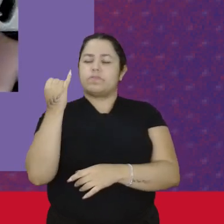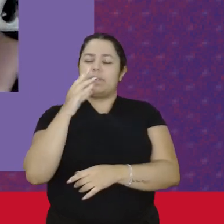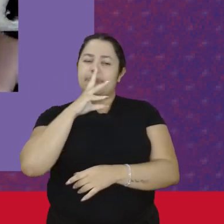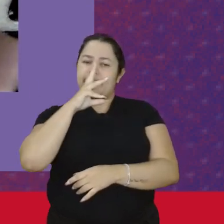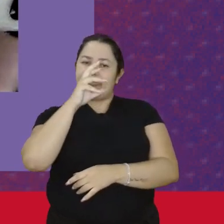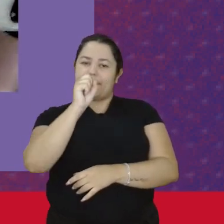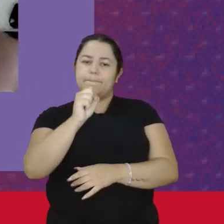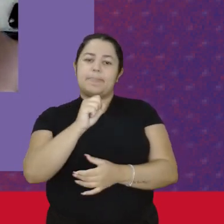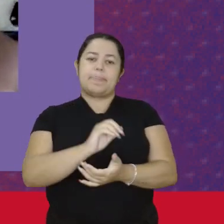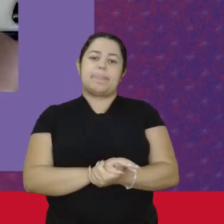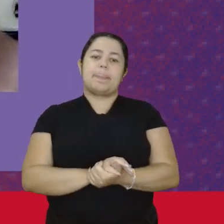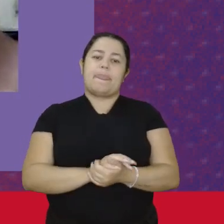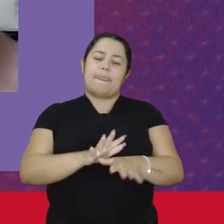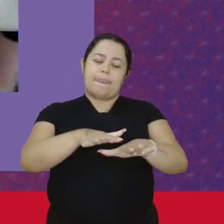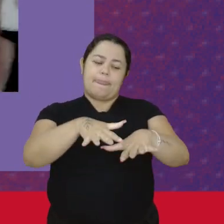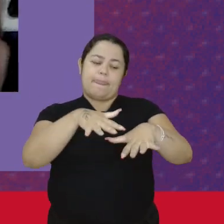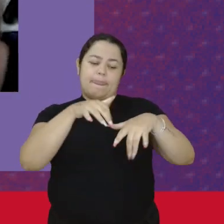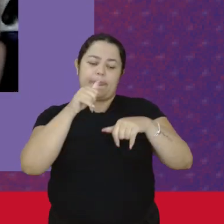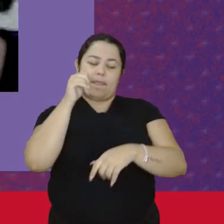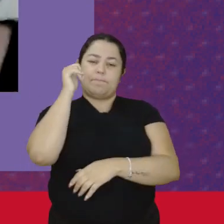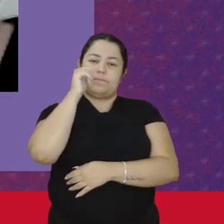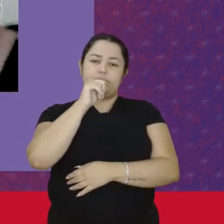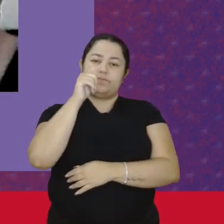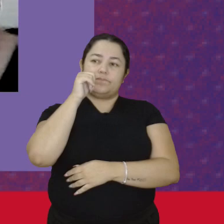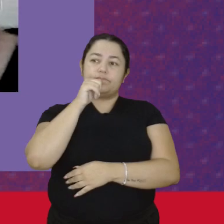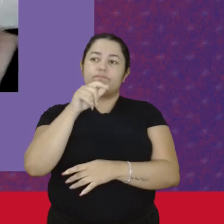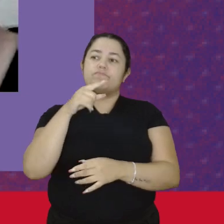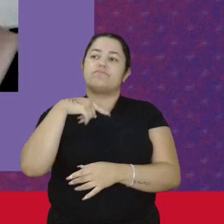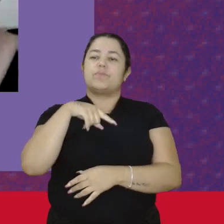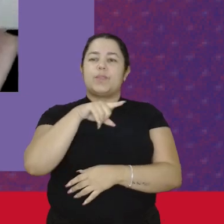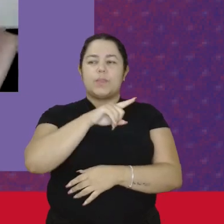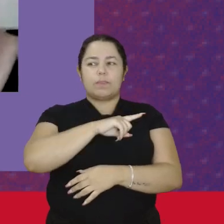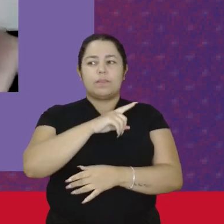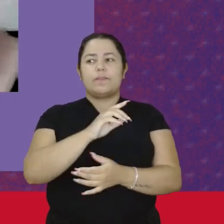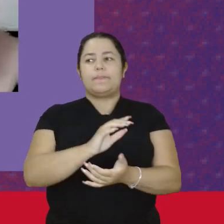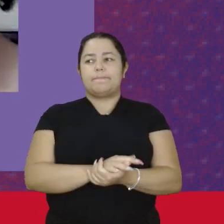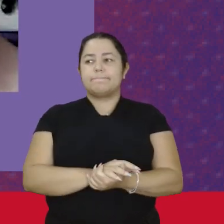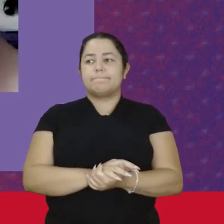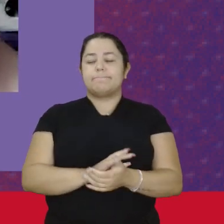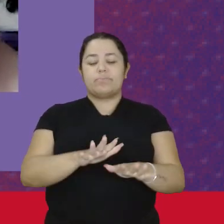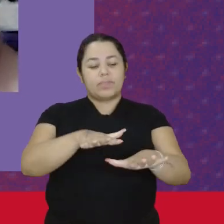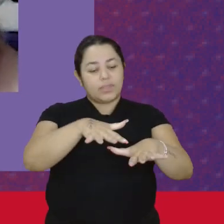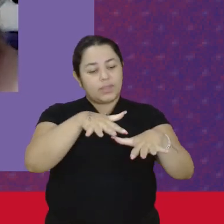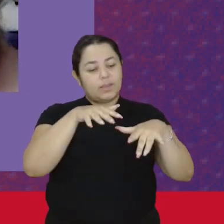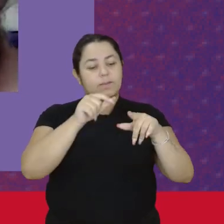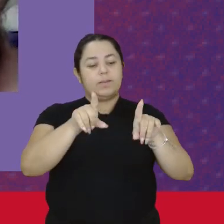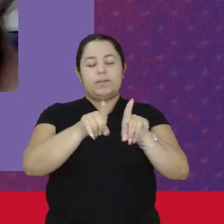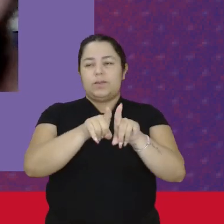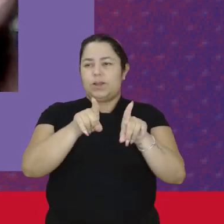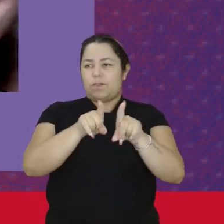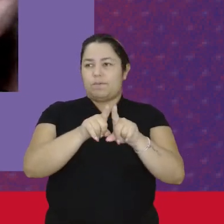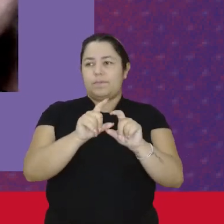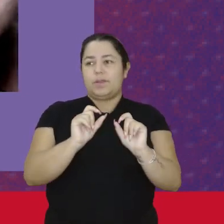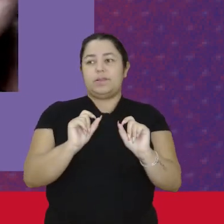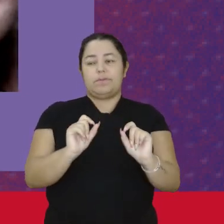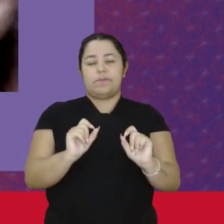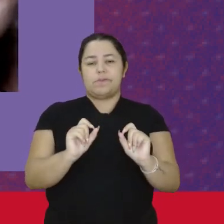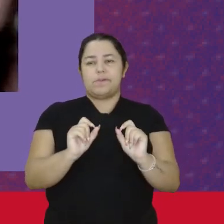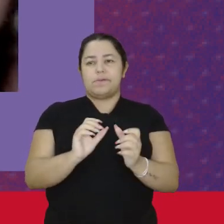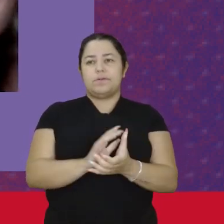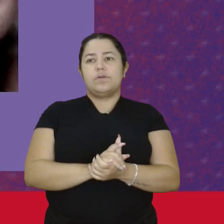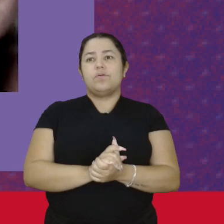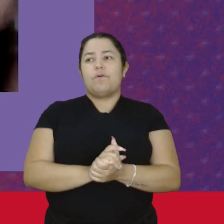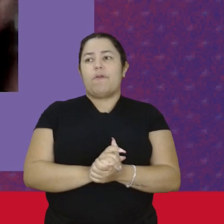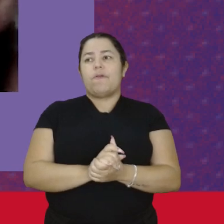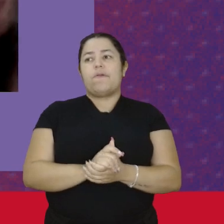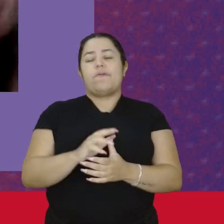fortalecimento do movimento de mulheres e a gente incidindo neste movimento, né? Eu acho que aqui,